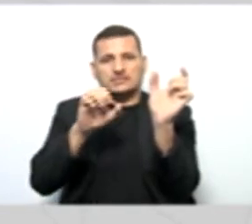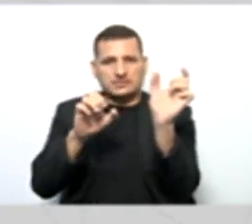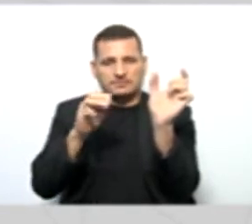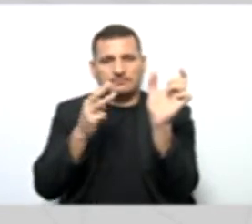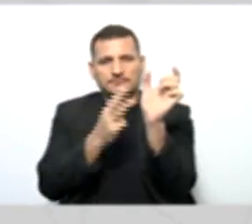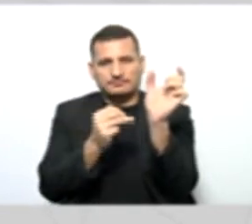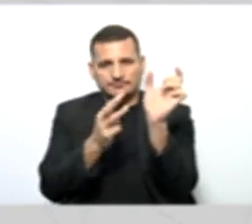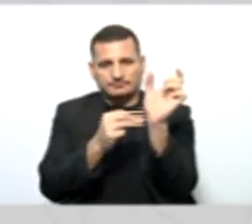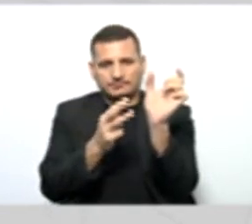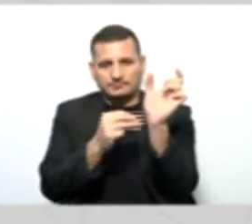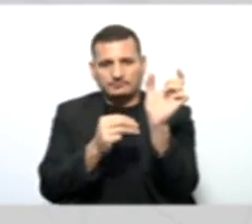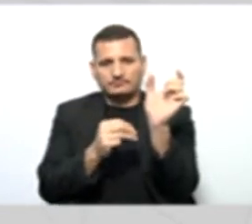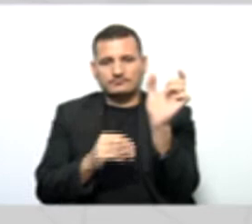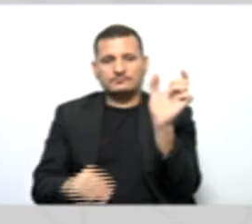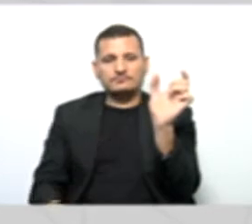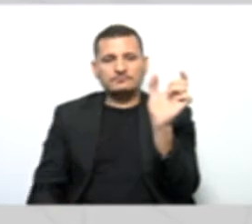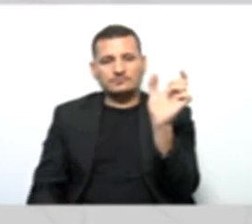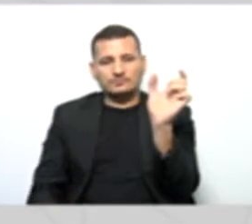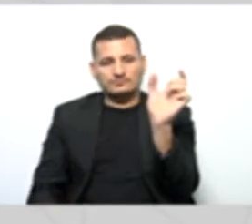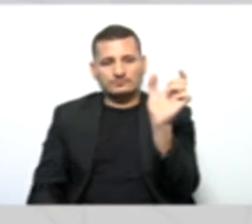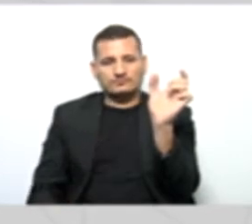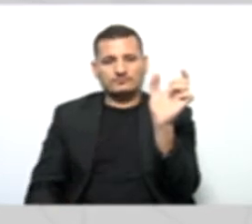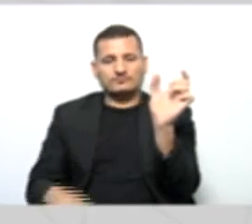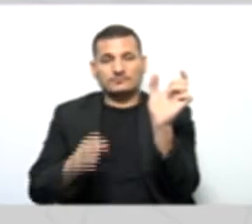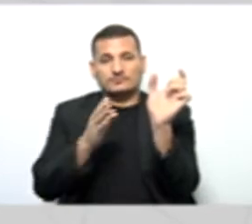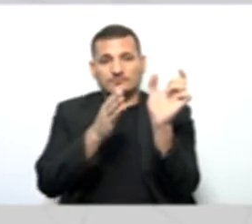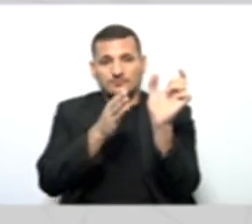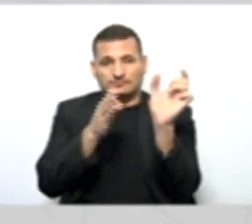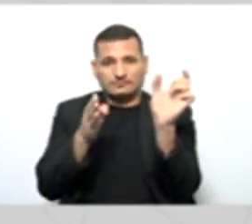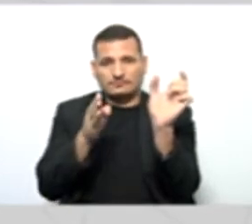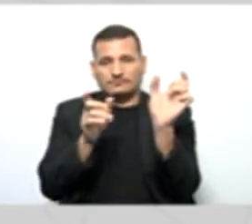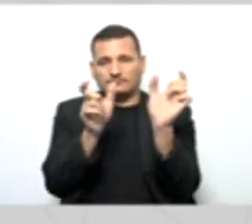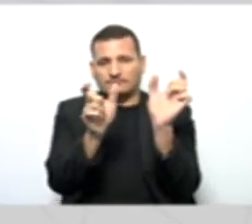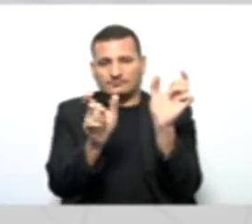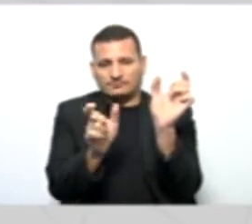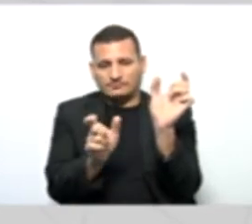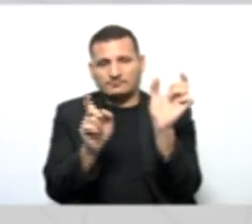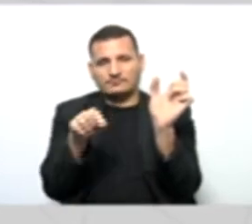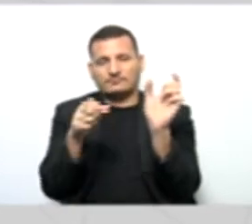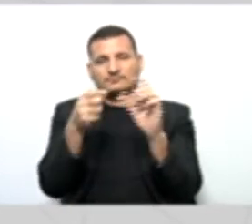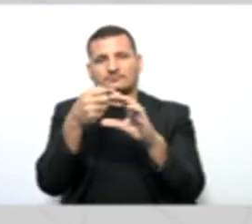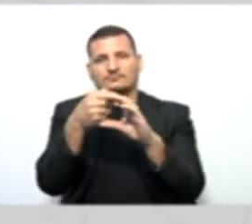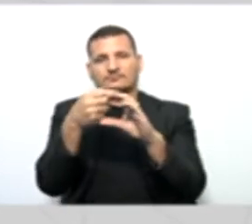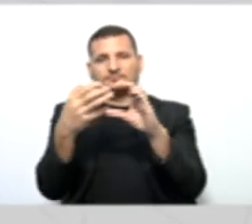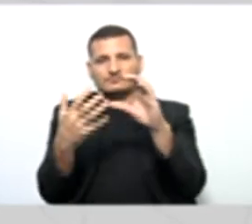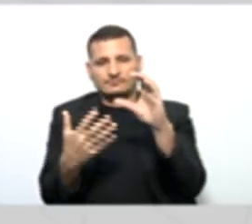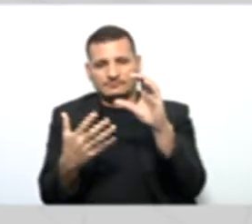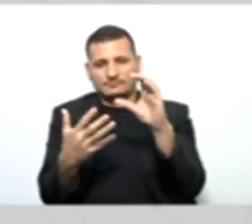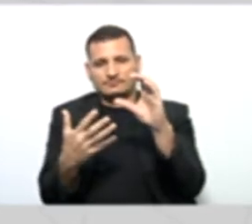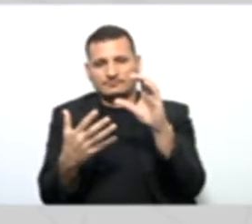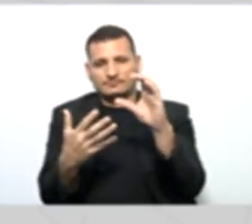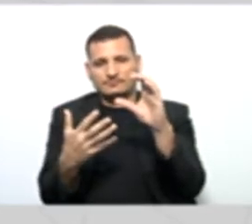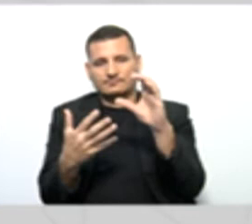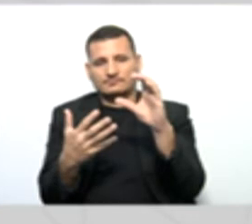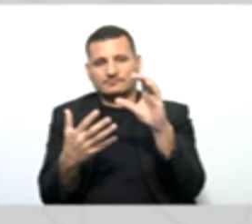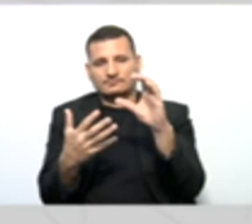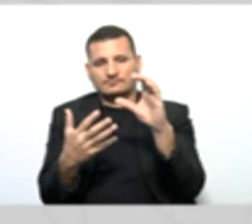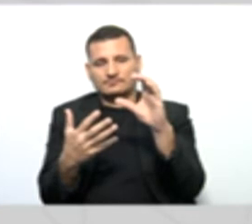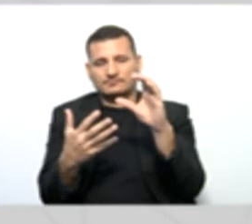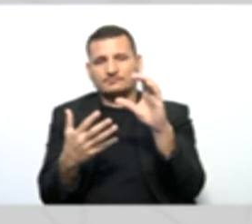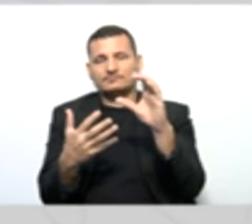Nessa linha aqui da indentação, nós temos os atributos da nossa classe, que estão dentro do